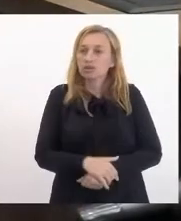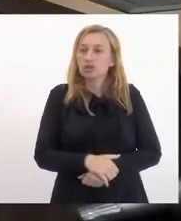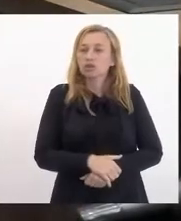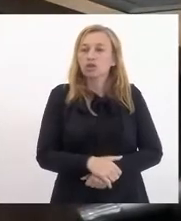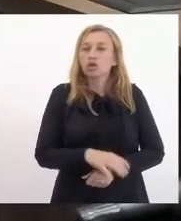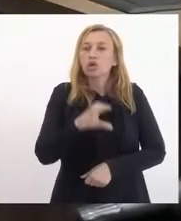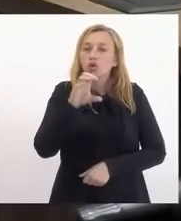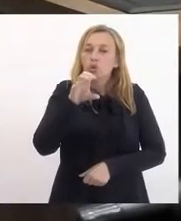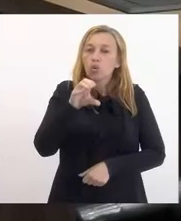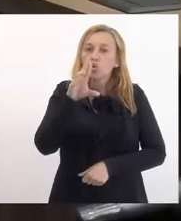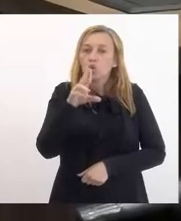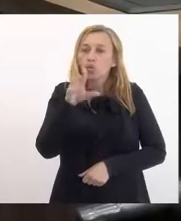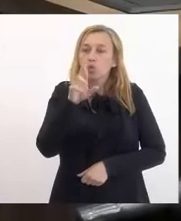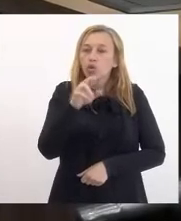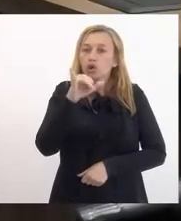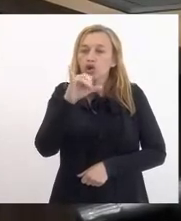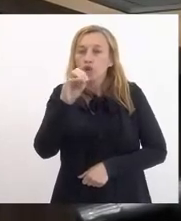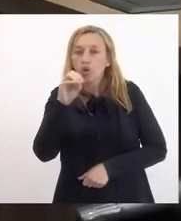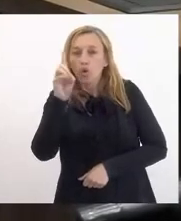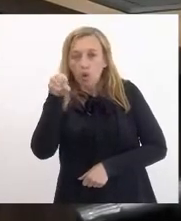curió, como